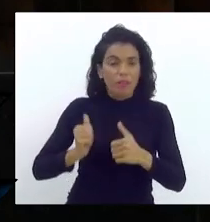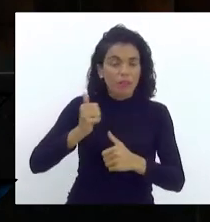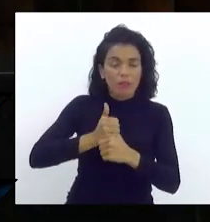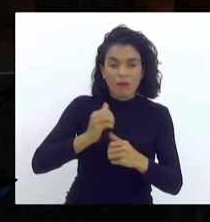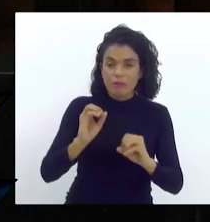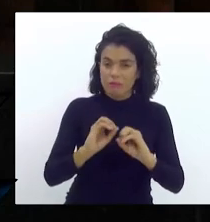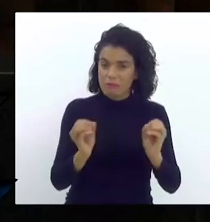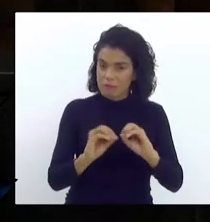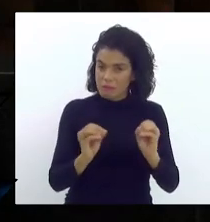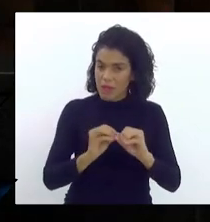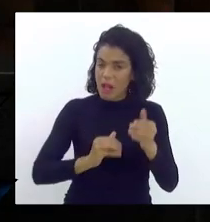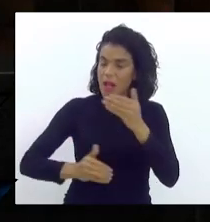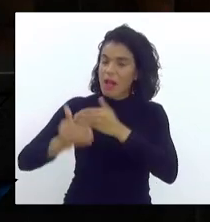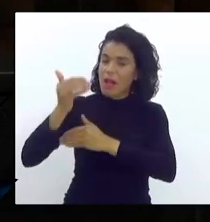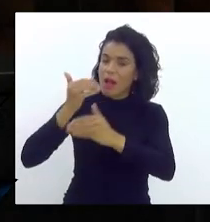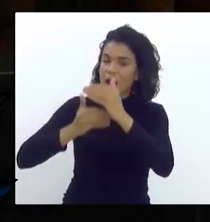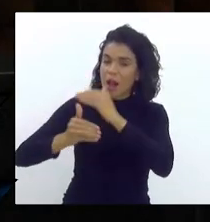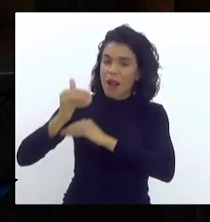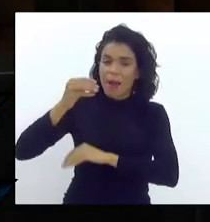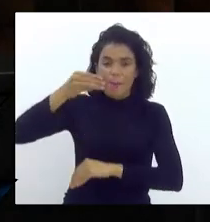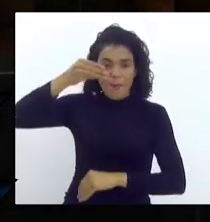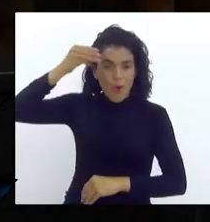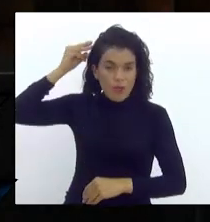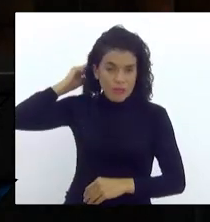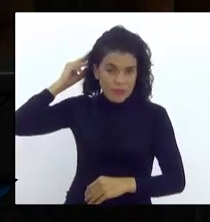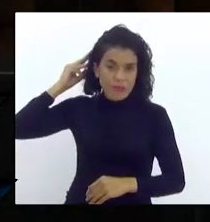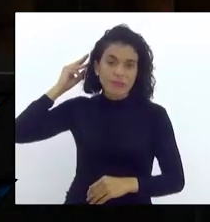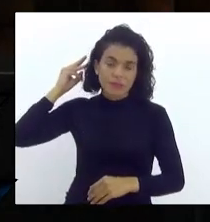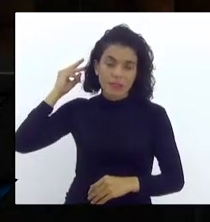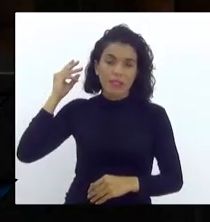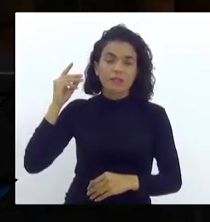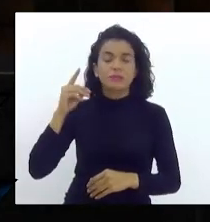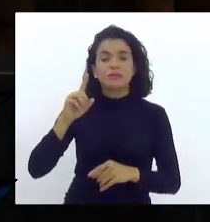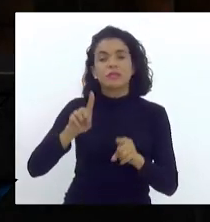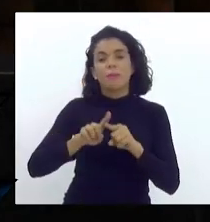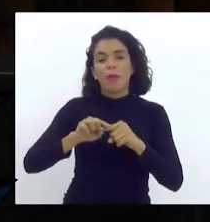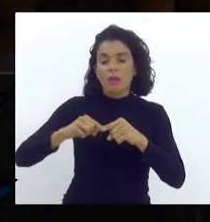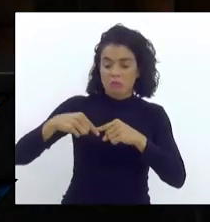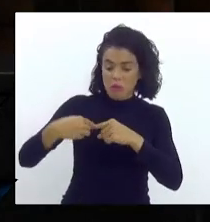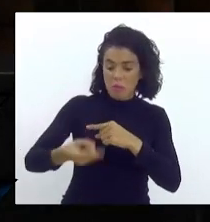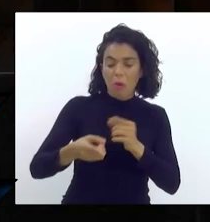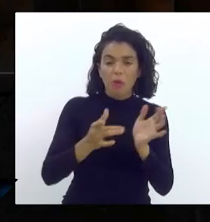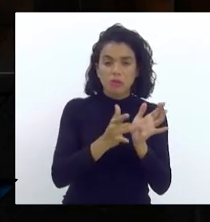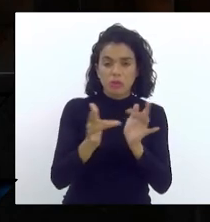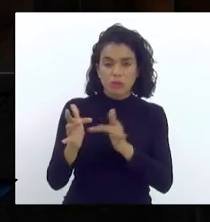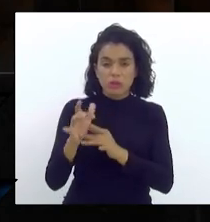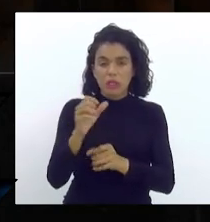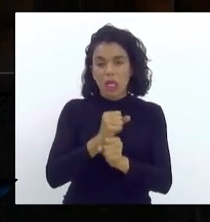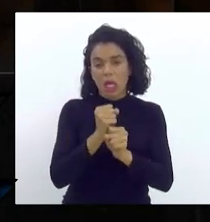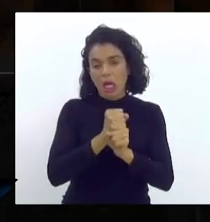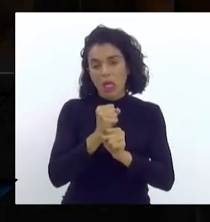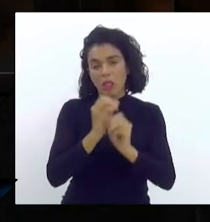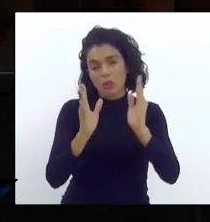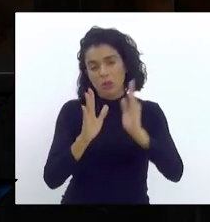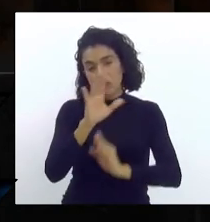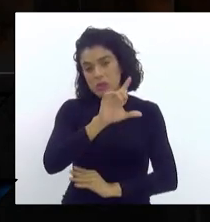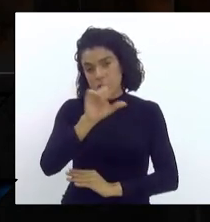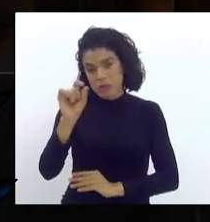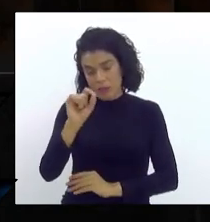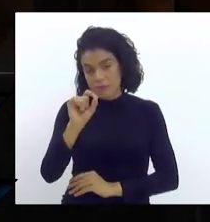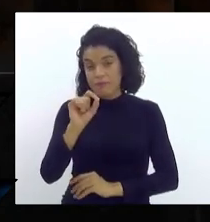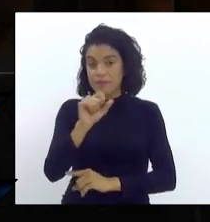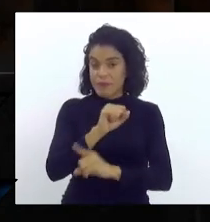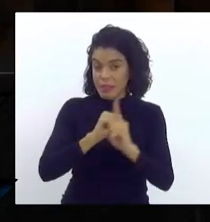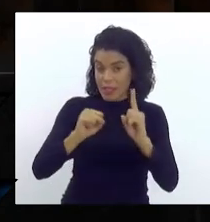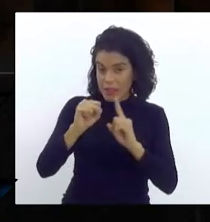tempo lá de Moisés até depois de Cristo, um pouco, aos anos 100, e a